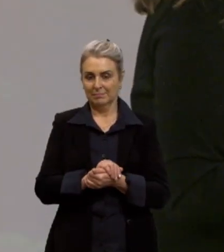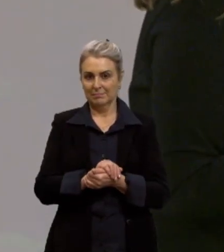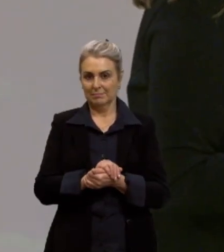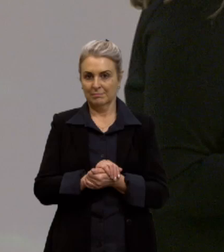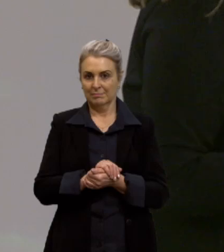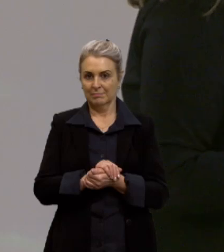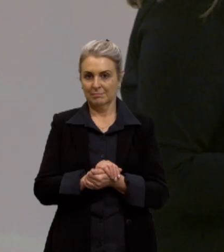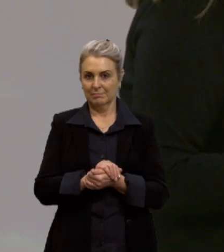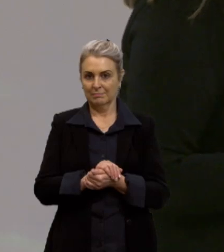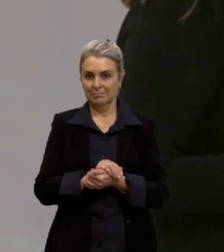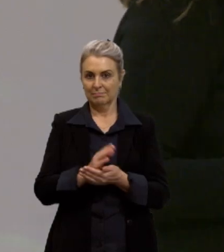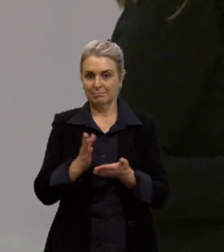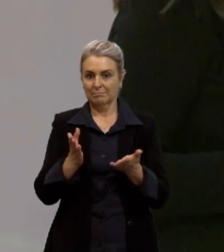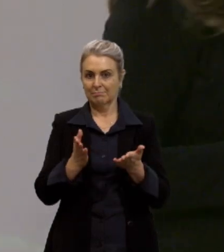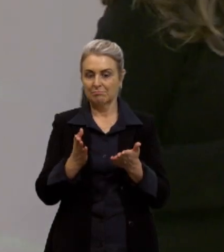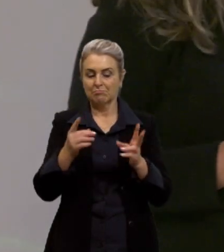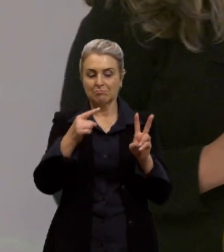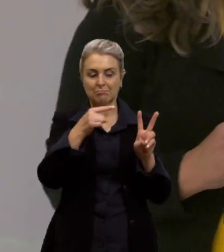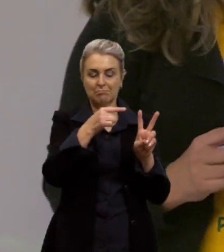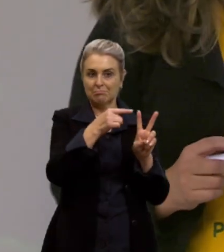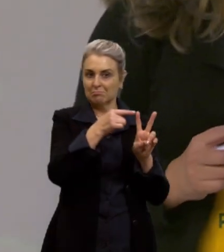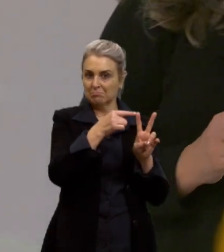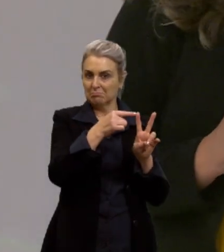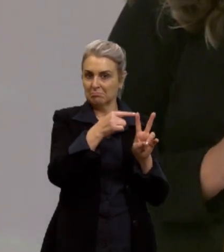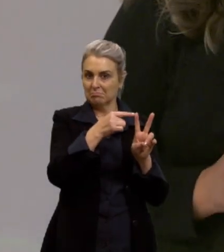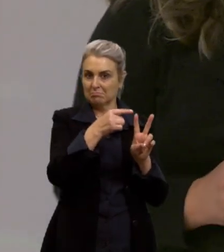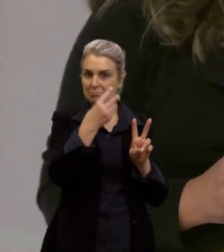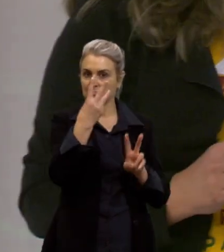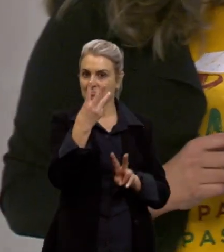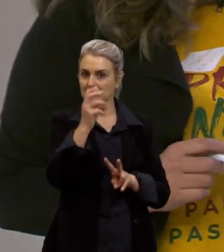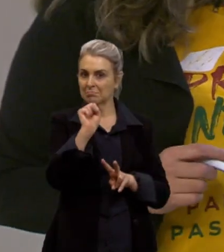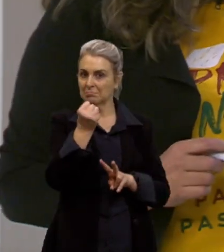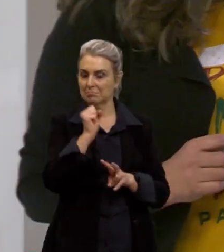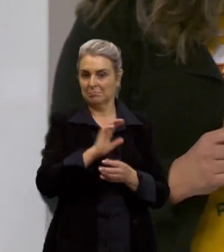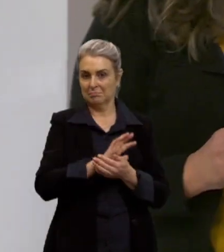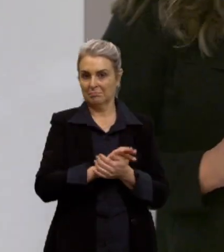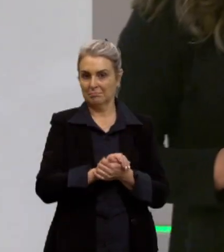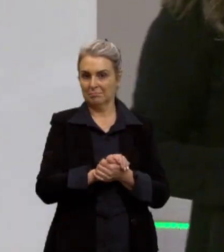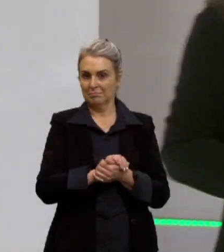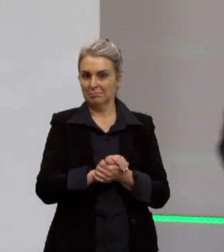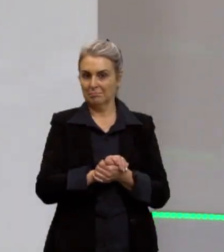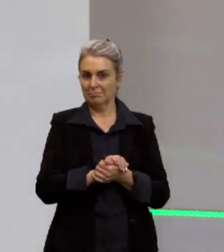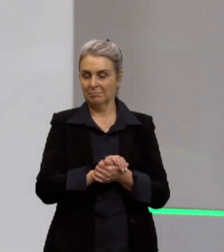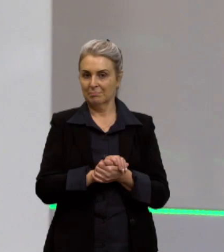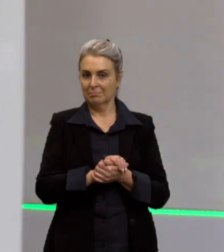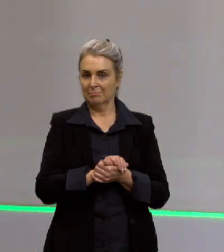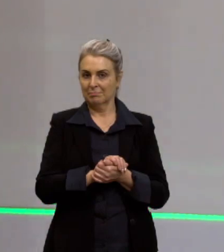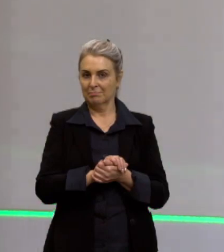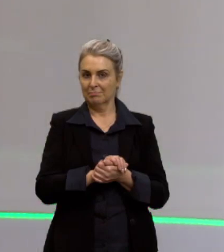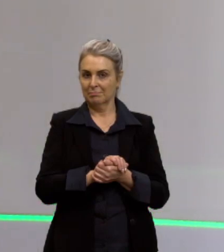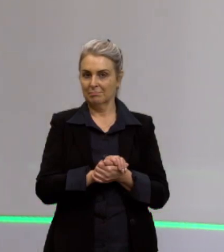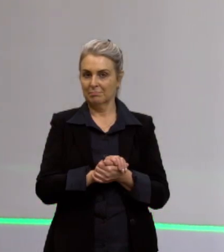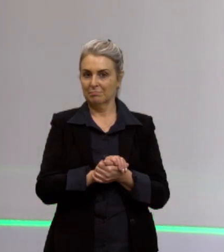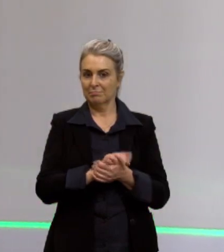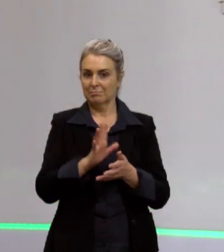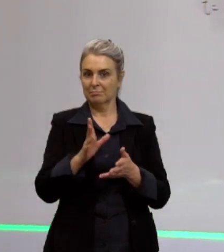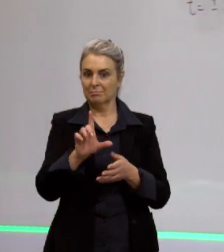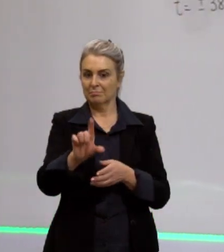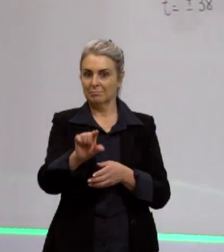essa questão da raiz de 38. Qual é? Ó, qual é a